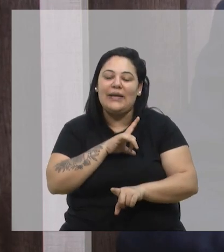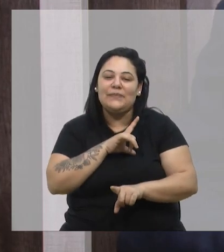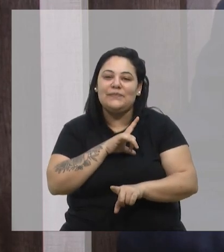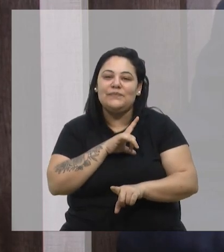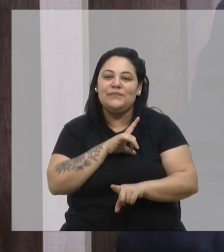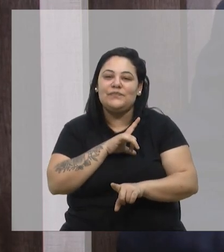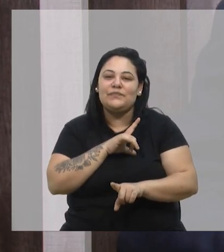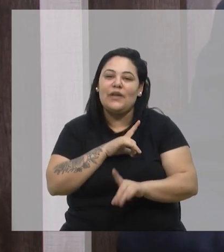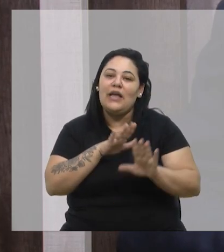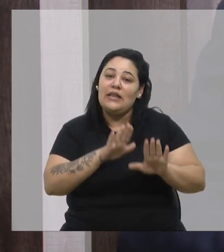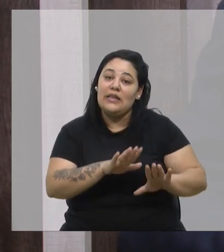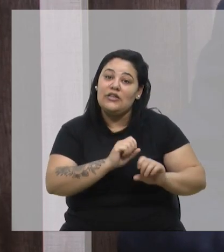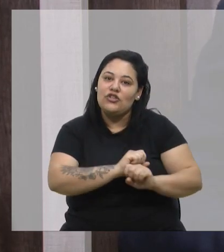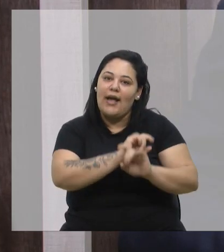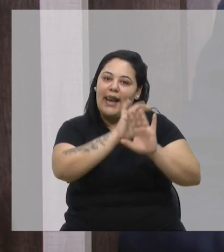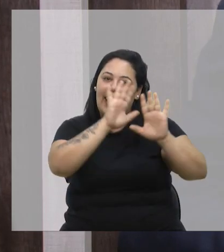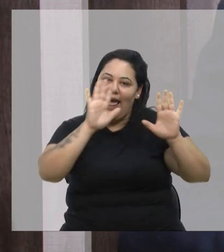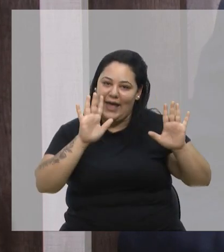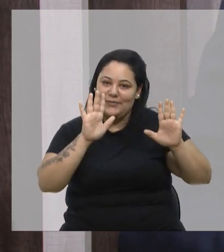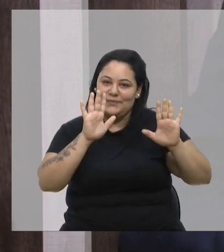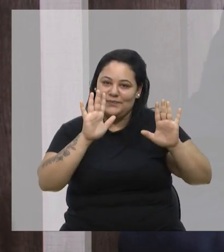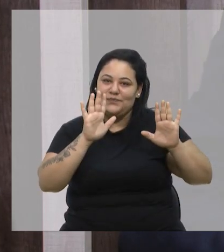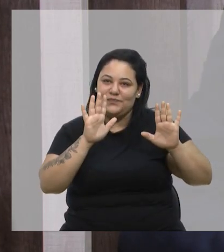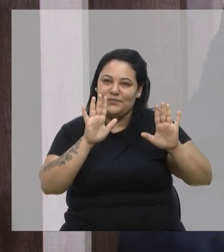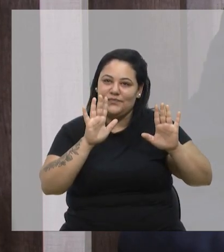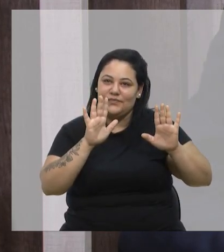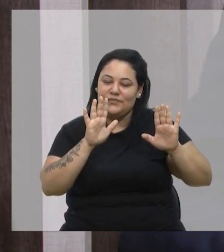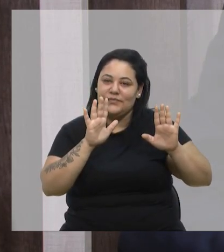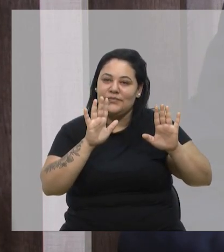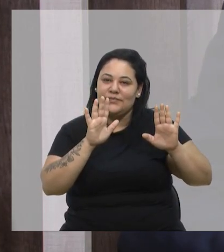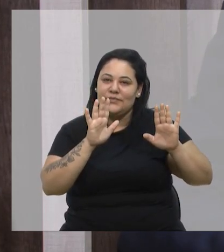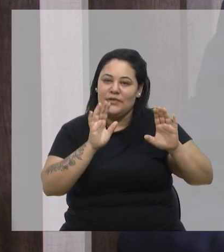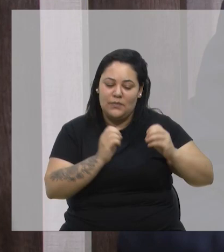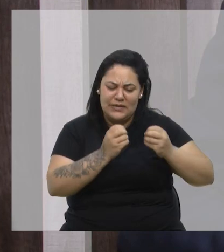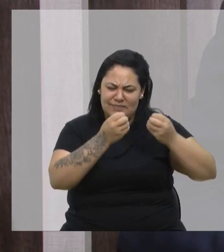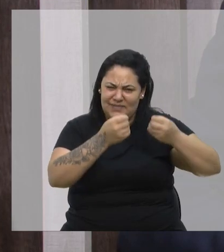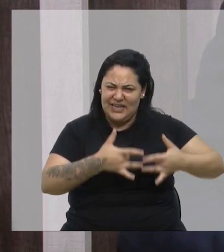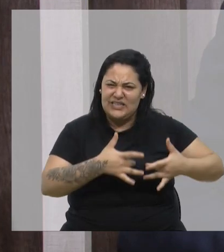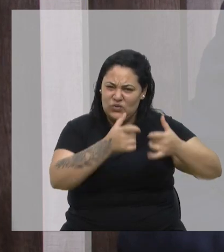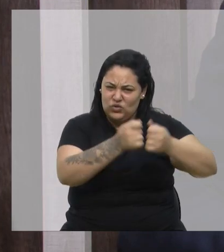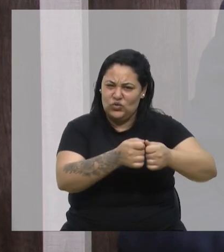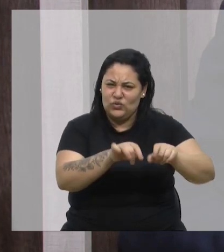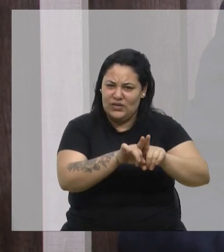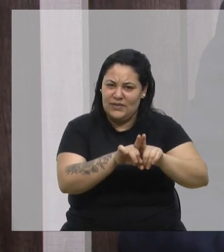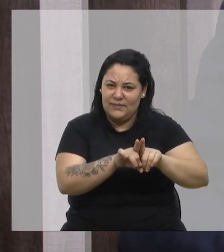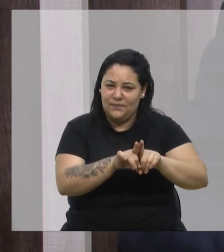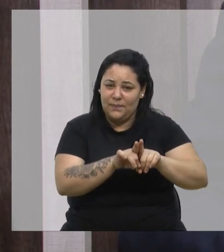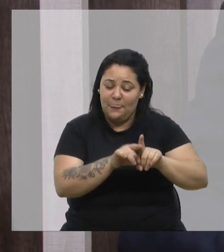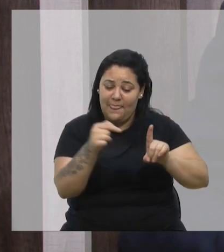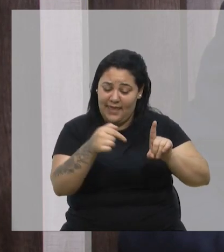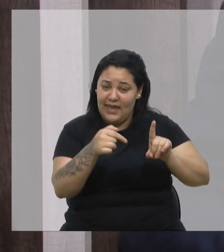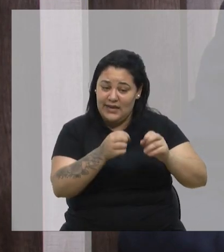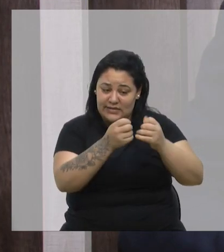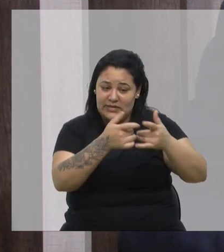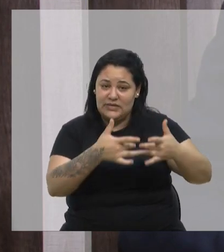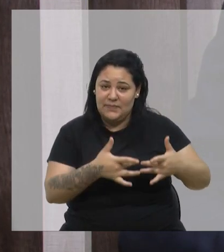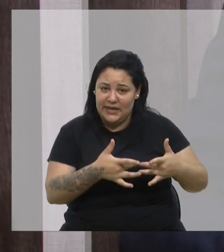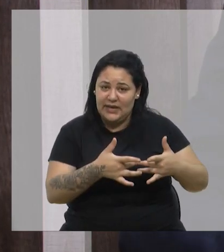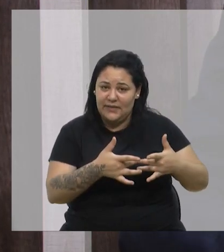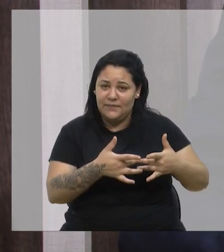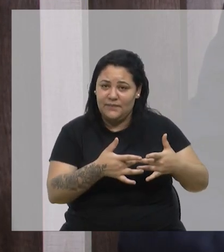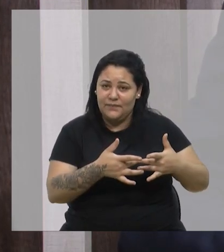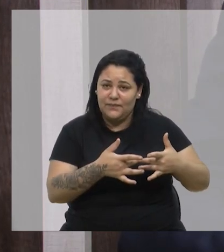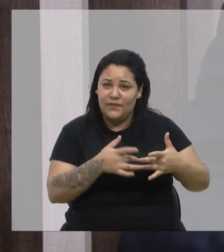adaptados, ele tem um esclarecimento numa espécie de extras aqui. E nesse, além